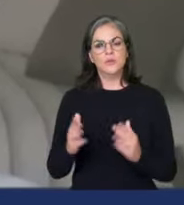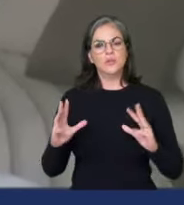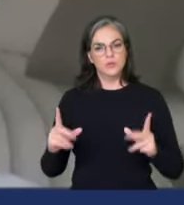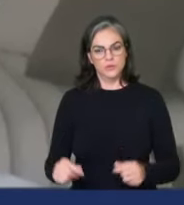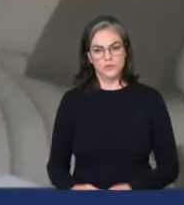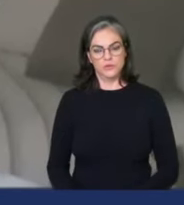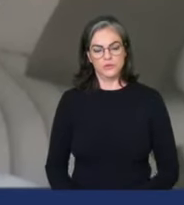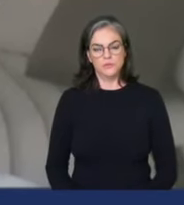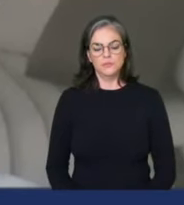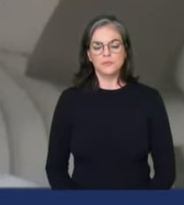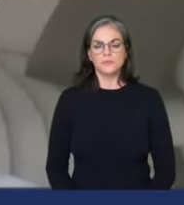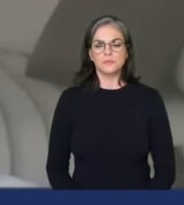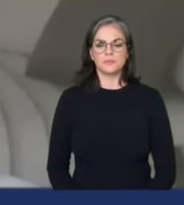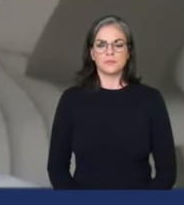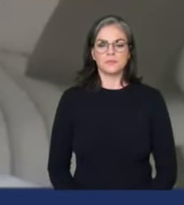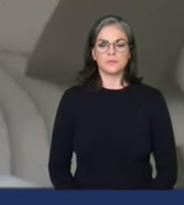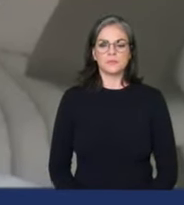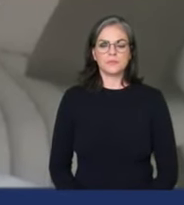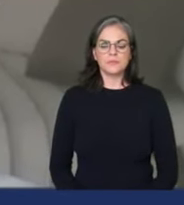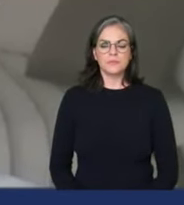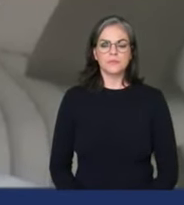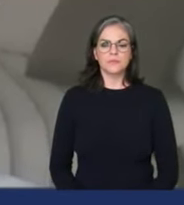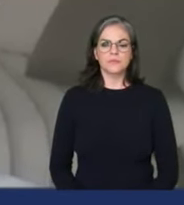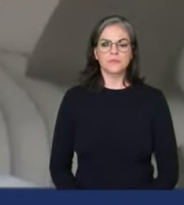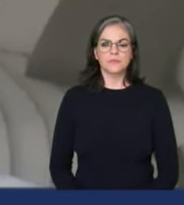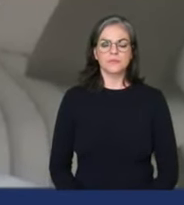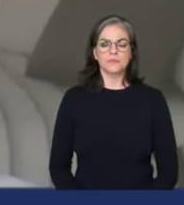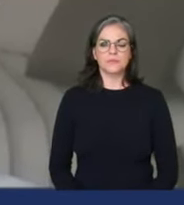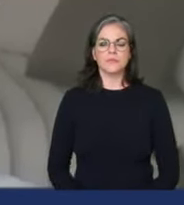os presentes aí, né? E eu tenho aqui uma apresentação.